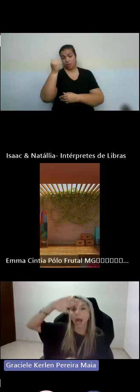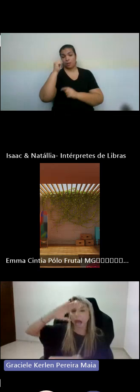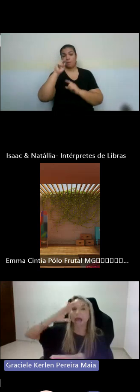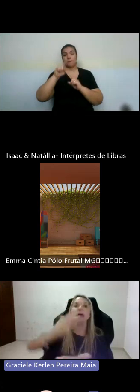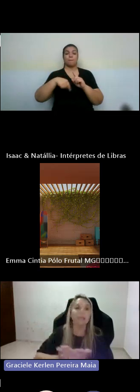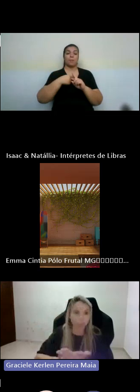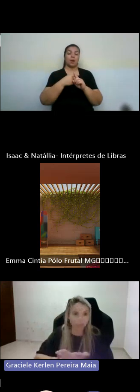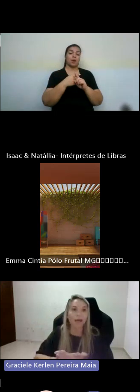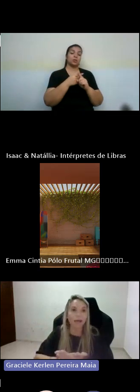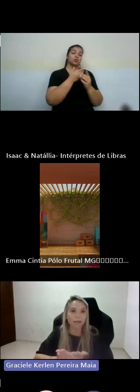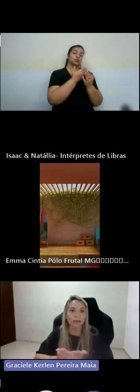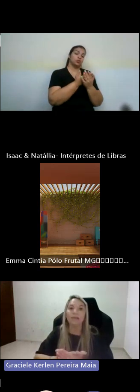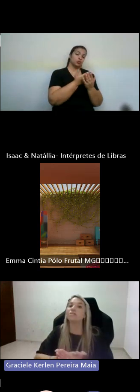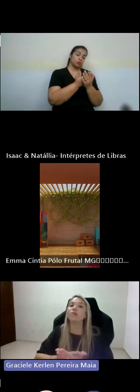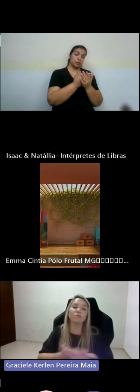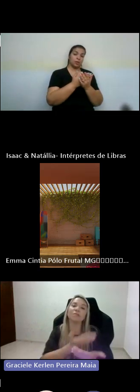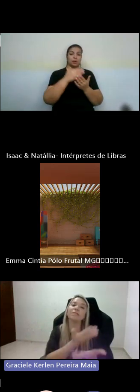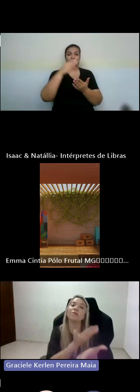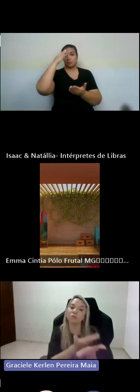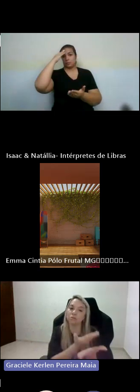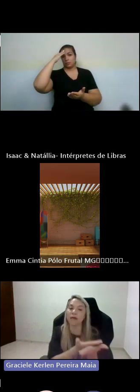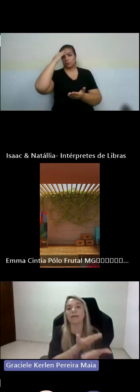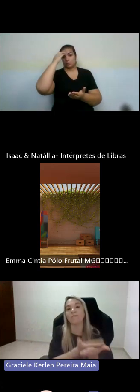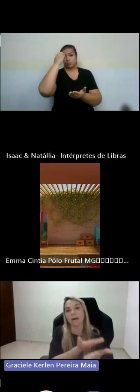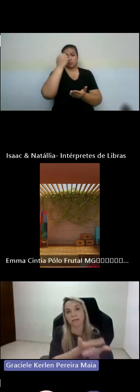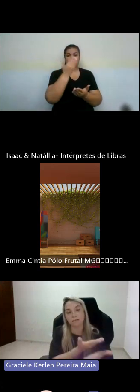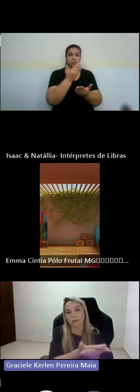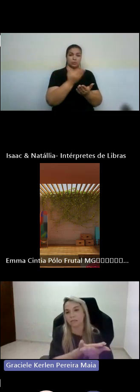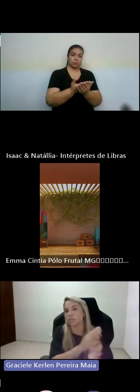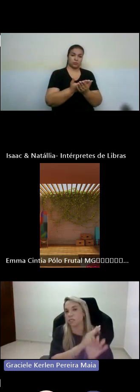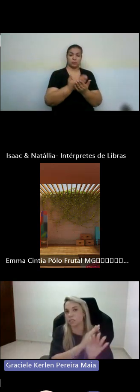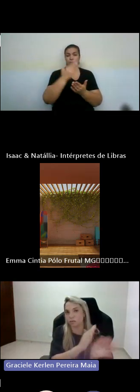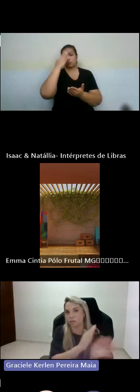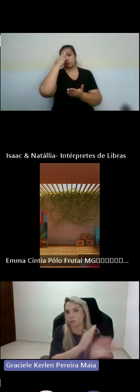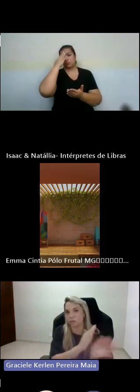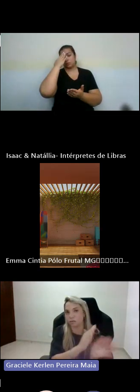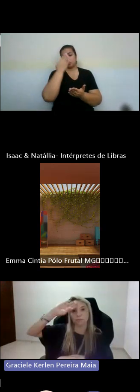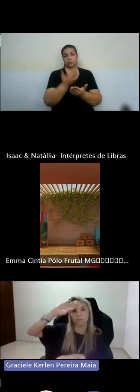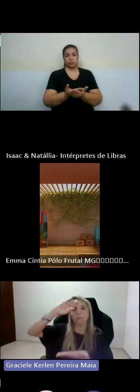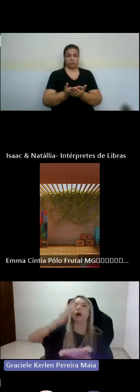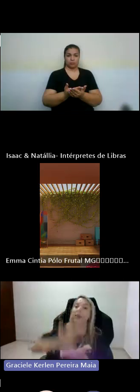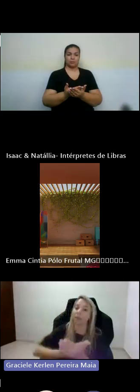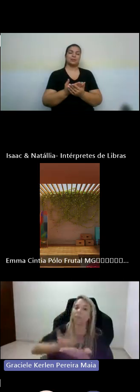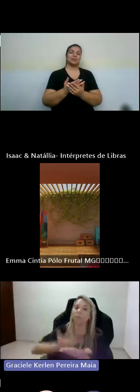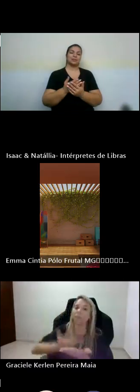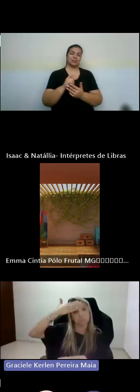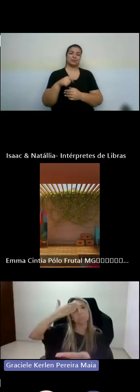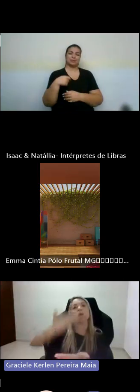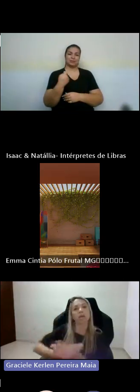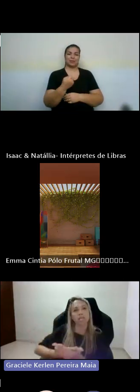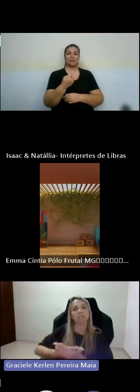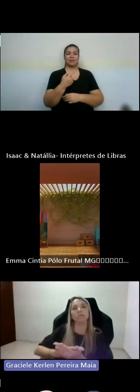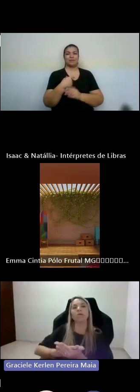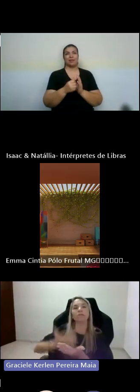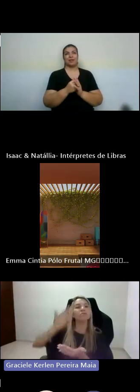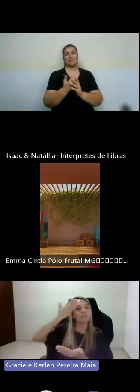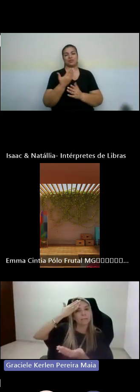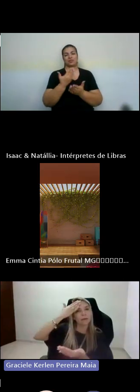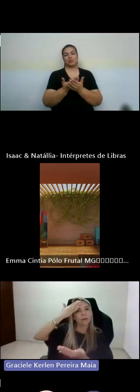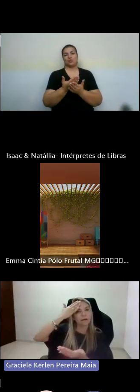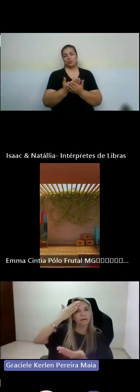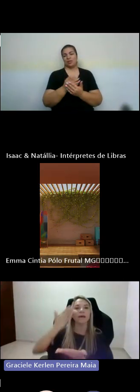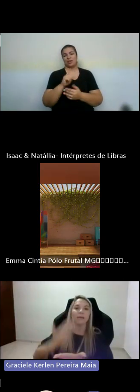estudar, acreditar. Só que o sinal de estudar é várias vezes, a gente não faz, a gente faz uma vez só. Acredito. Acredito,